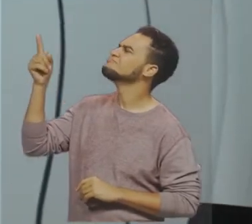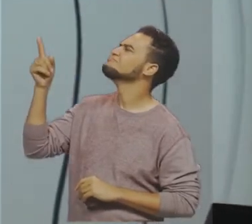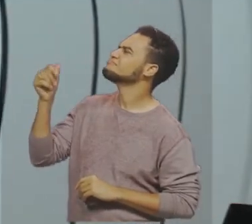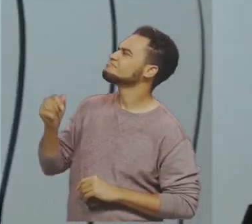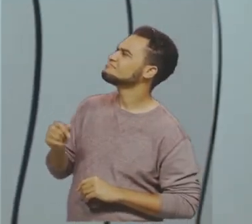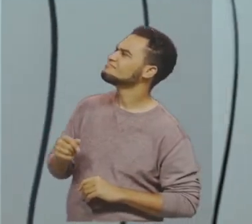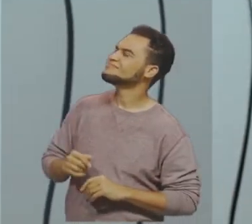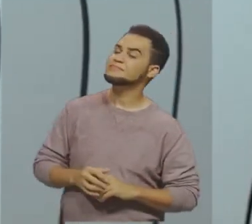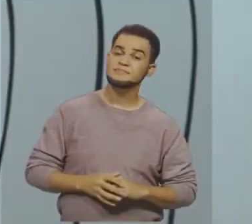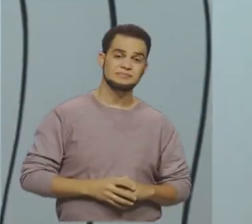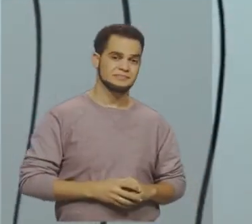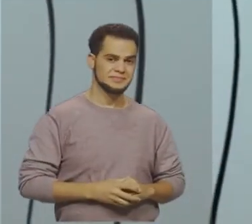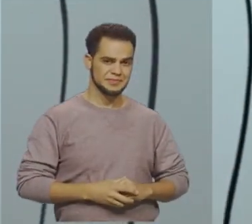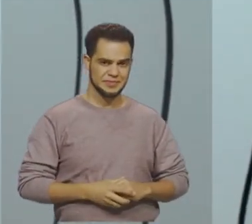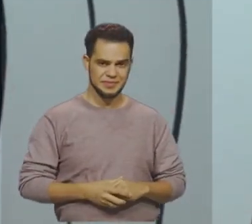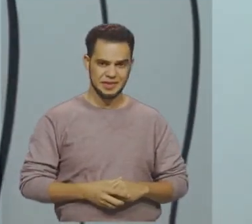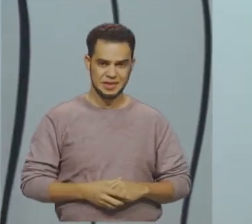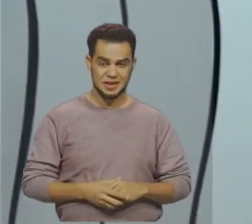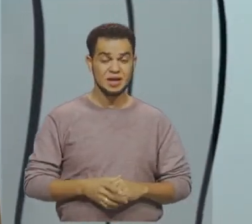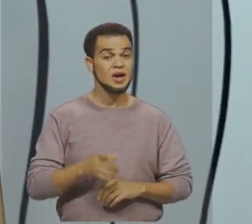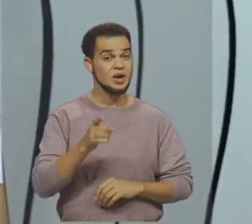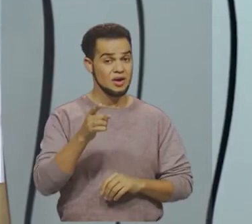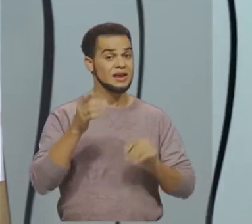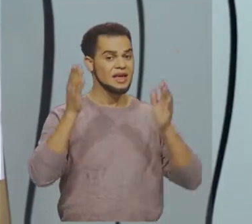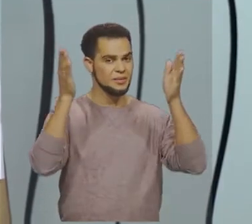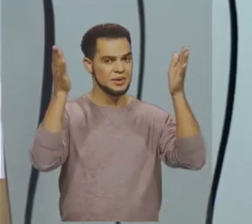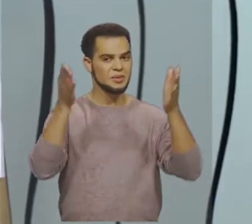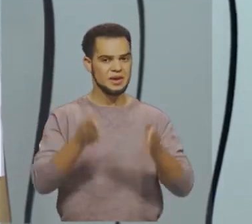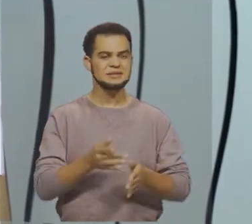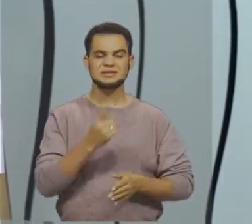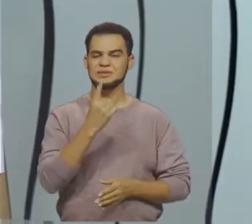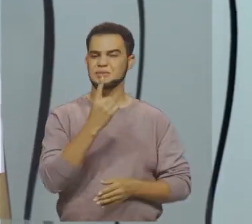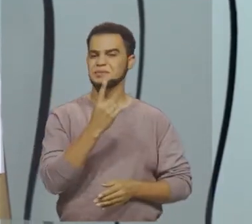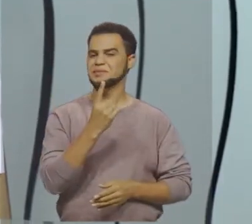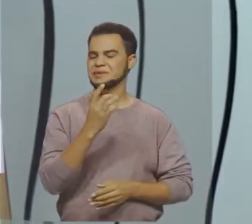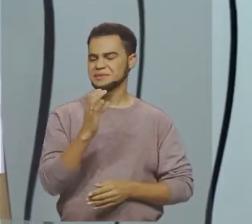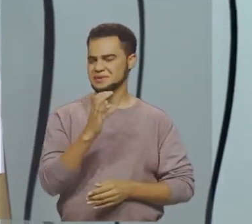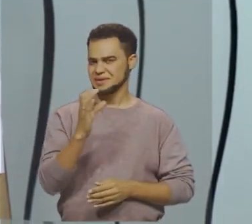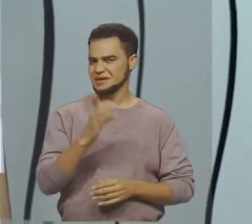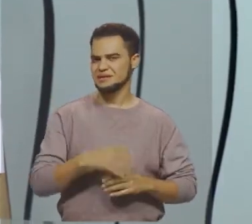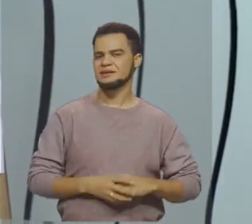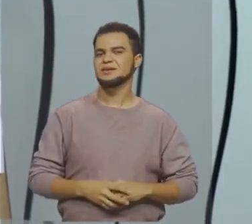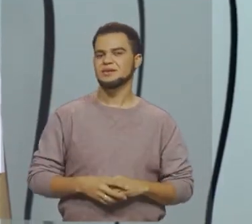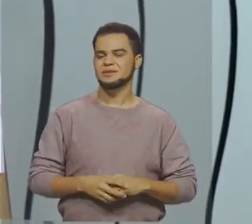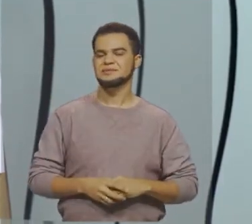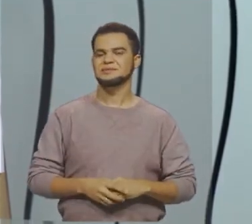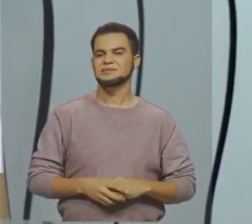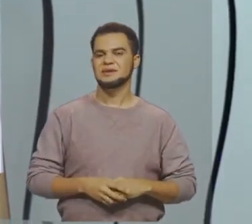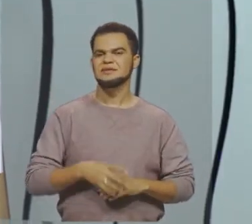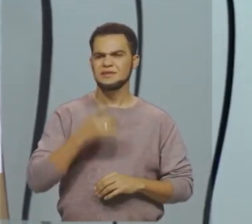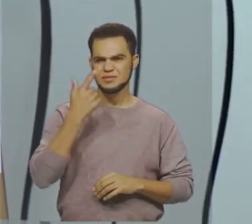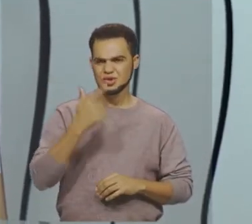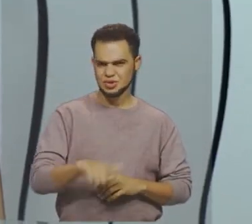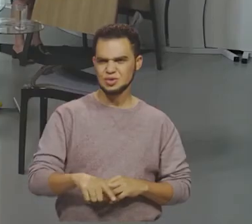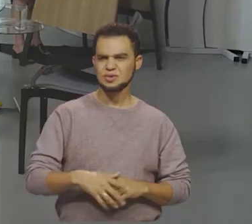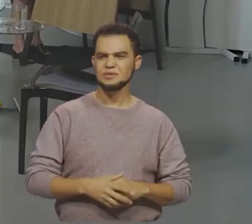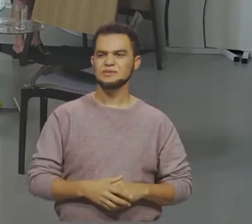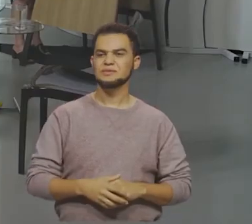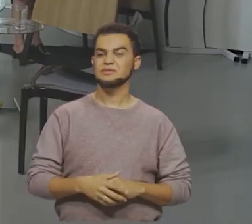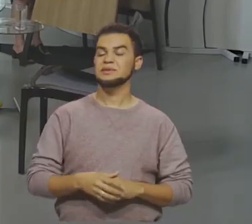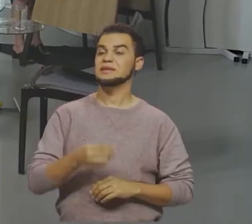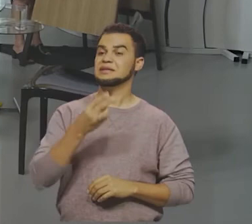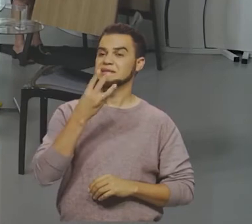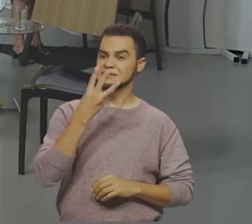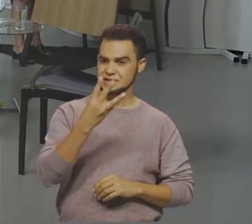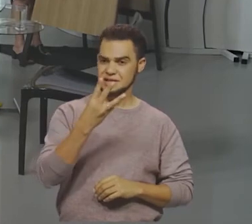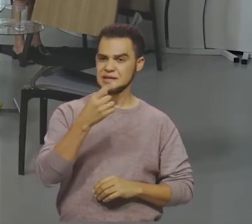Bom, essa é uma equação, né, do primeiro grau com uma incógnita, né? Repete para mim, por favor. 3 menos